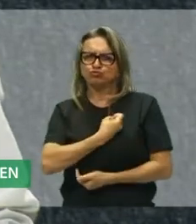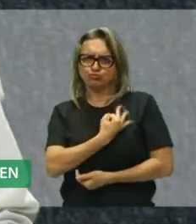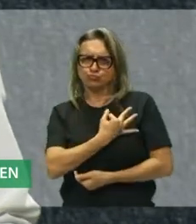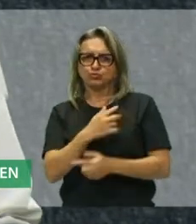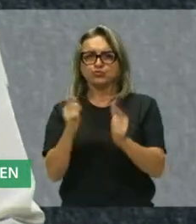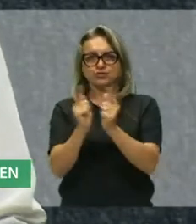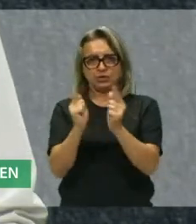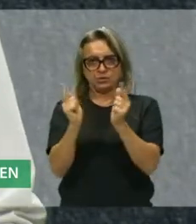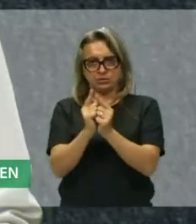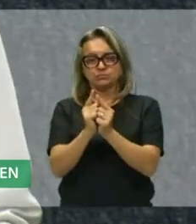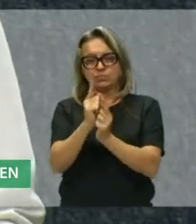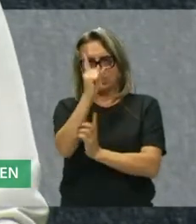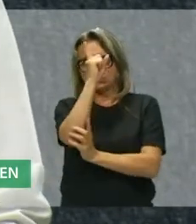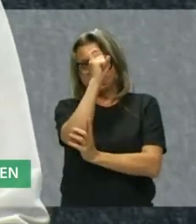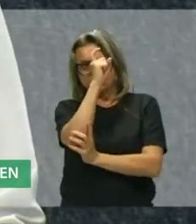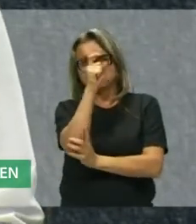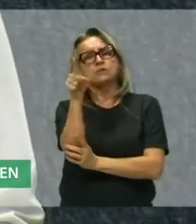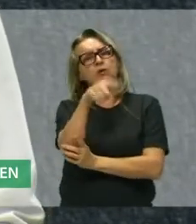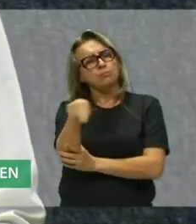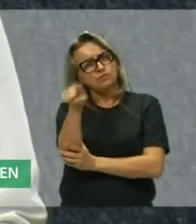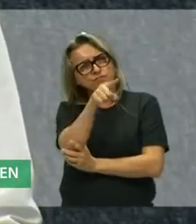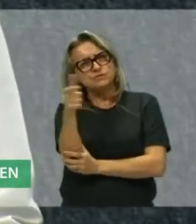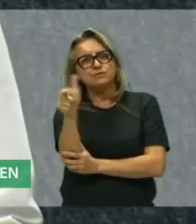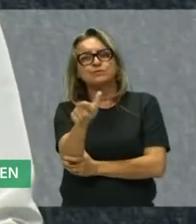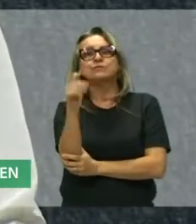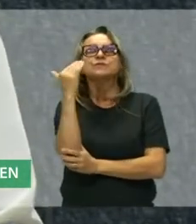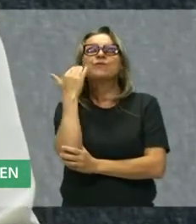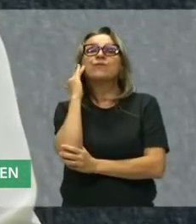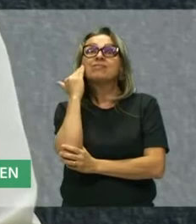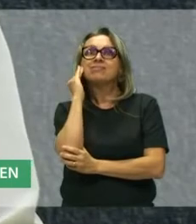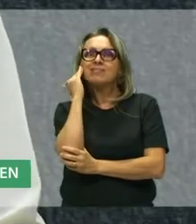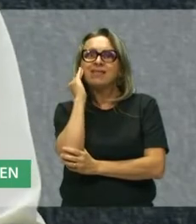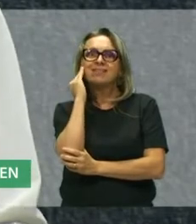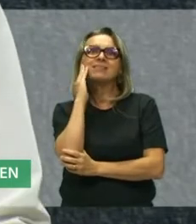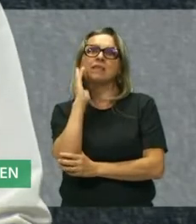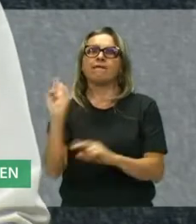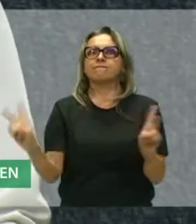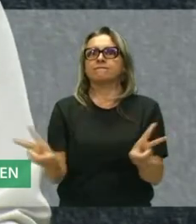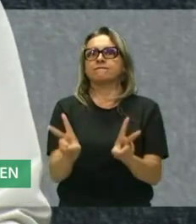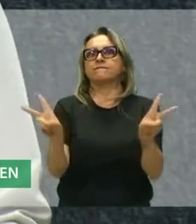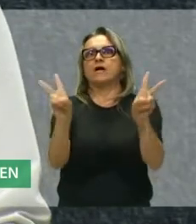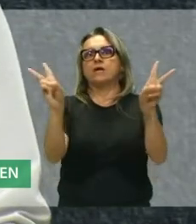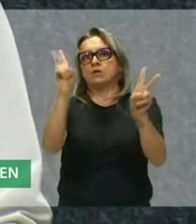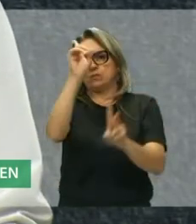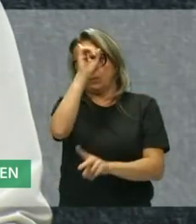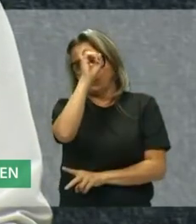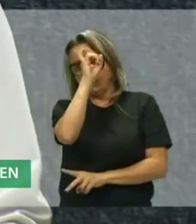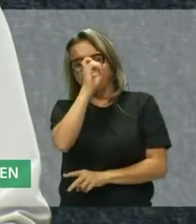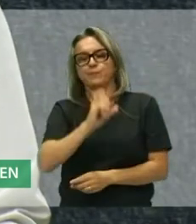para que vocês todos possam compreender a grandeza desse hospital.